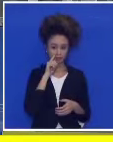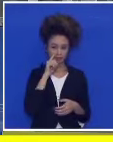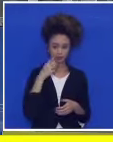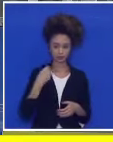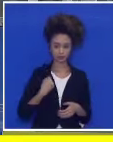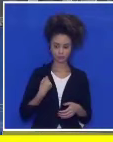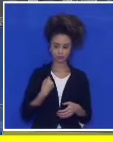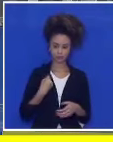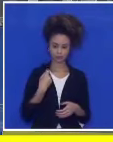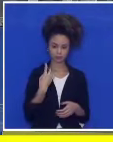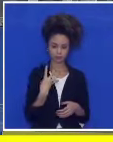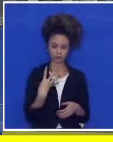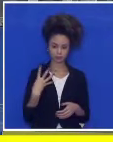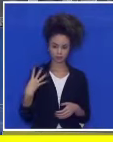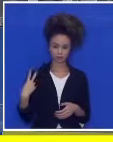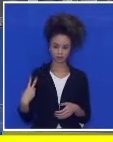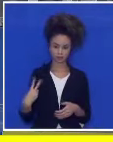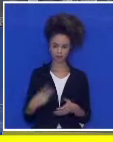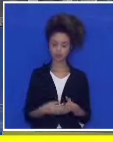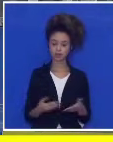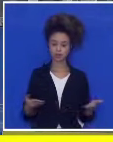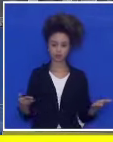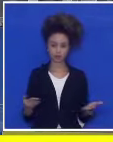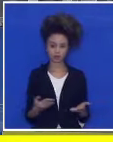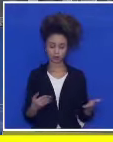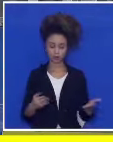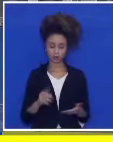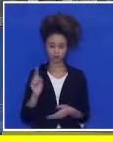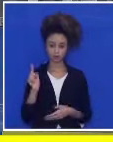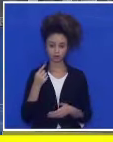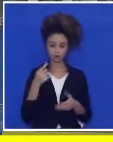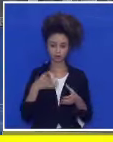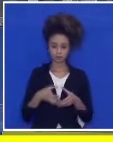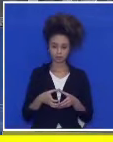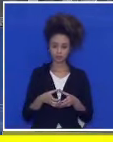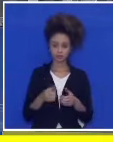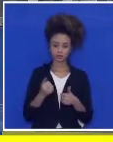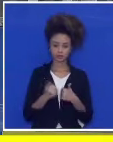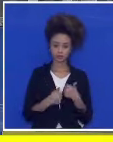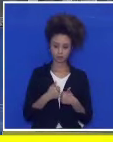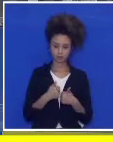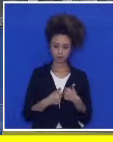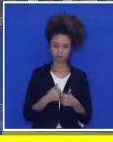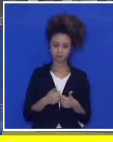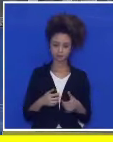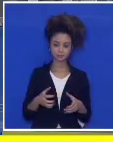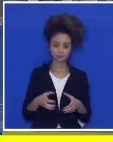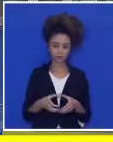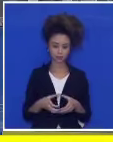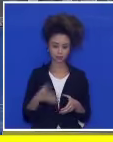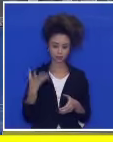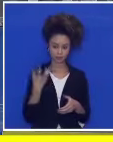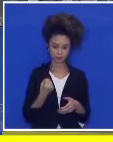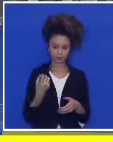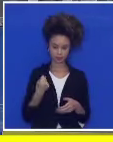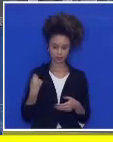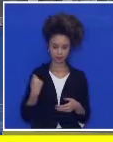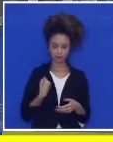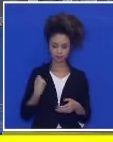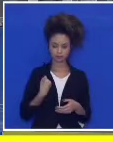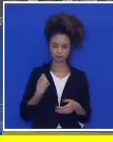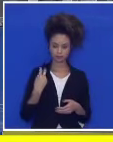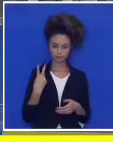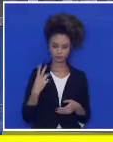42. Amarela, 42. Agora, o sétimo e último número da Time Mania. Bola branca, número